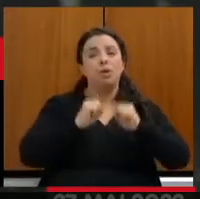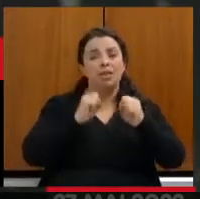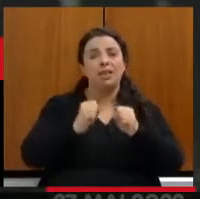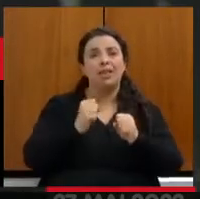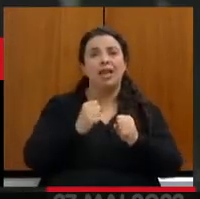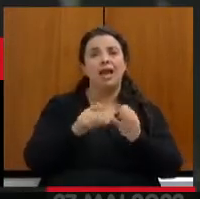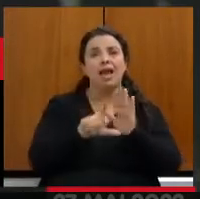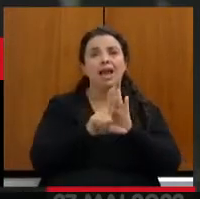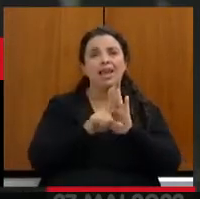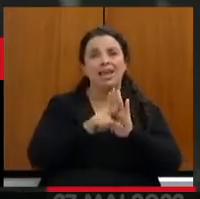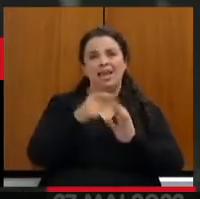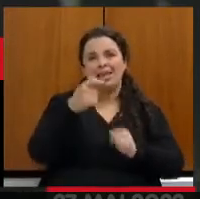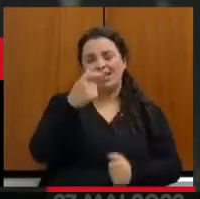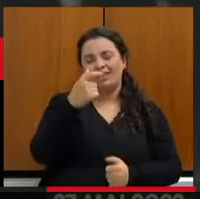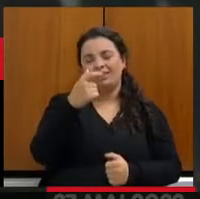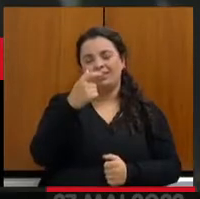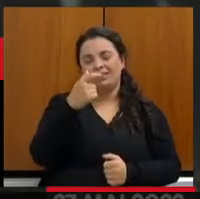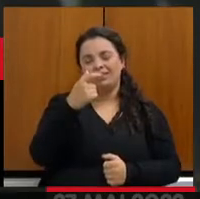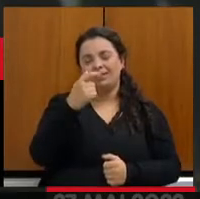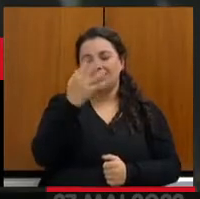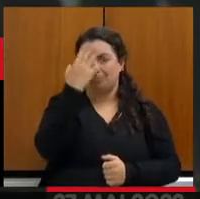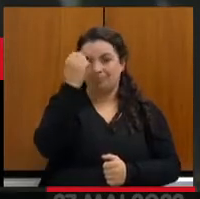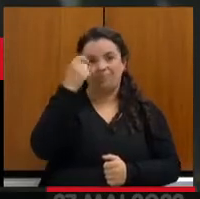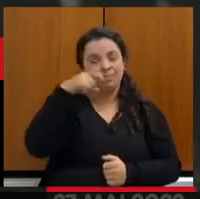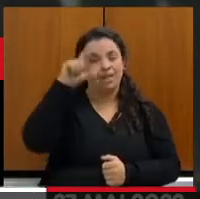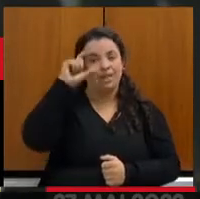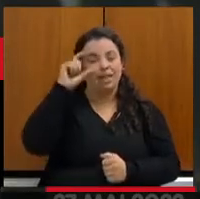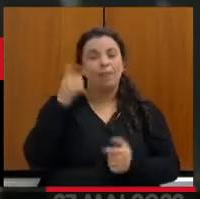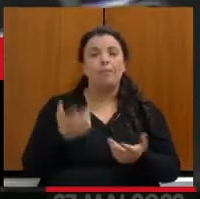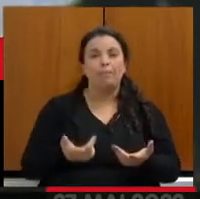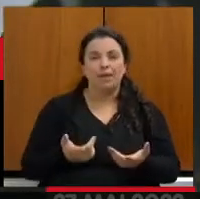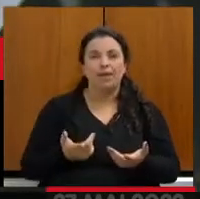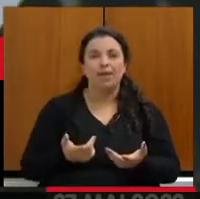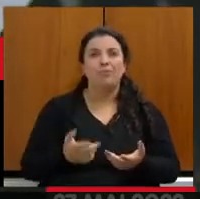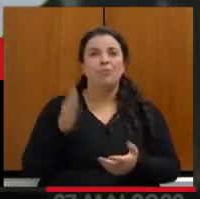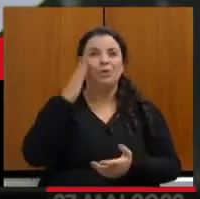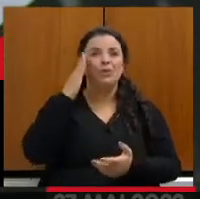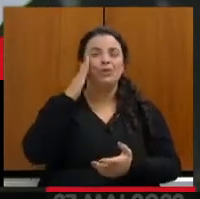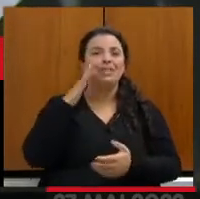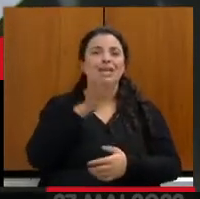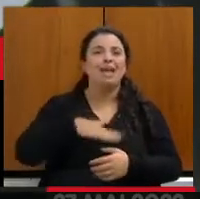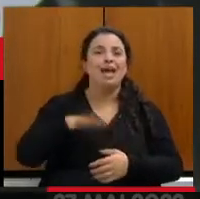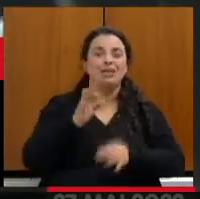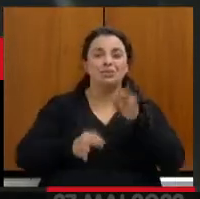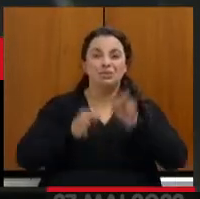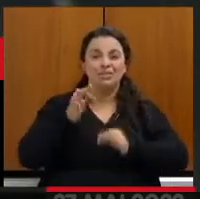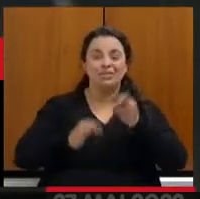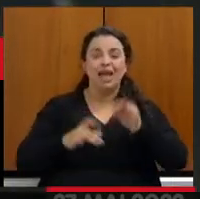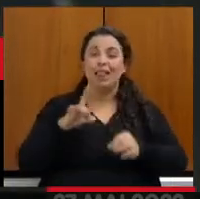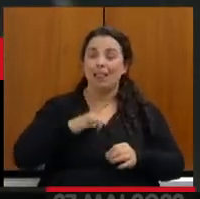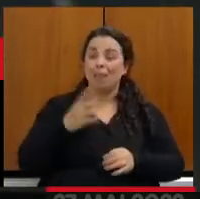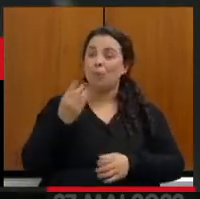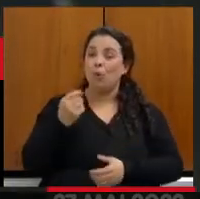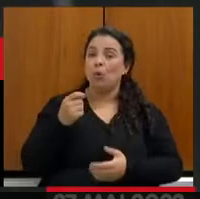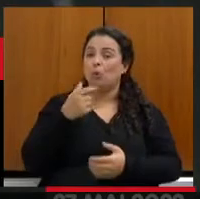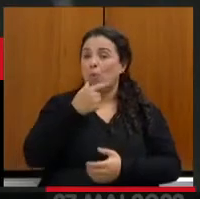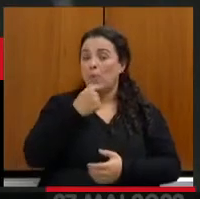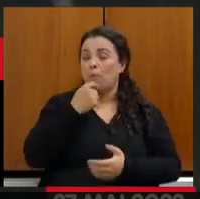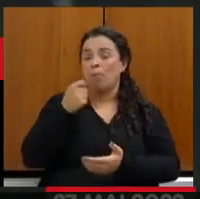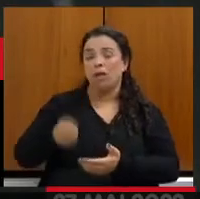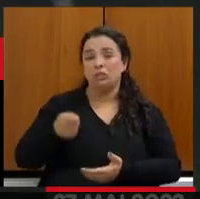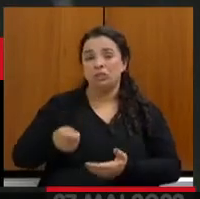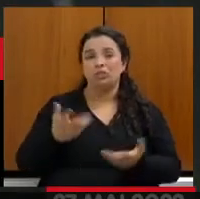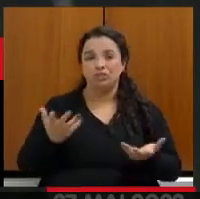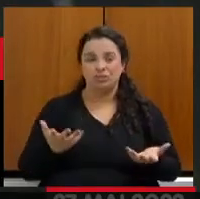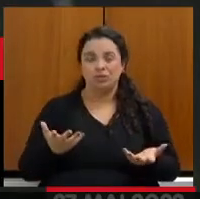machista então nós passa rápido não saber então agradeço então nessa mesma oportunidade de estar aqui nesse lugar de fala